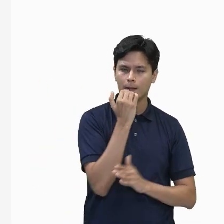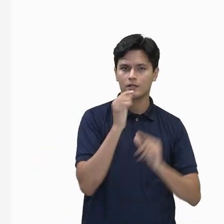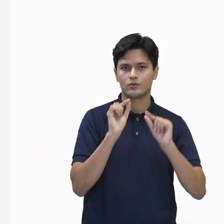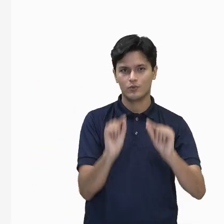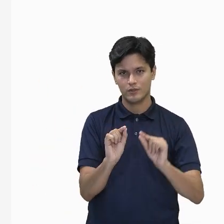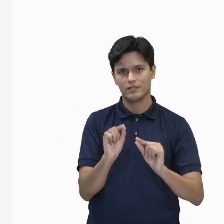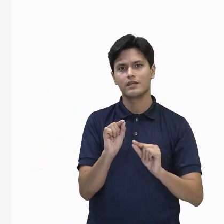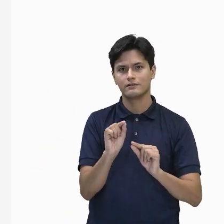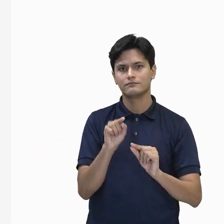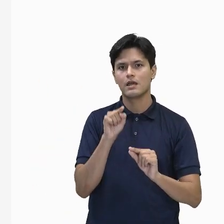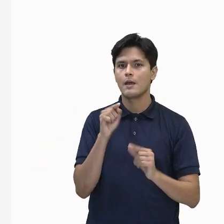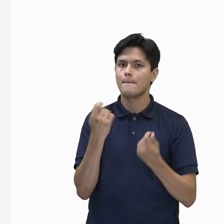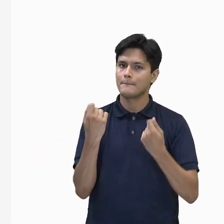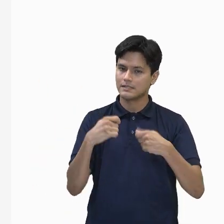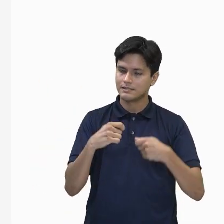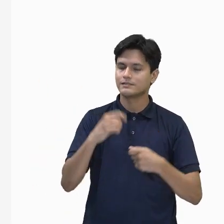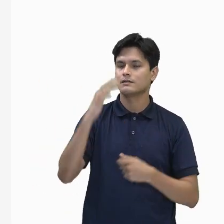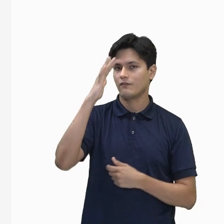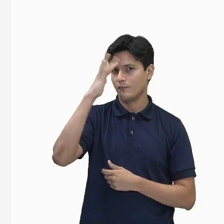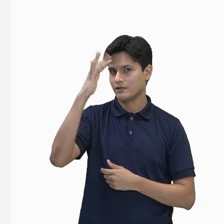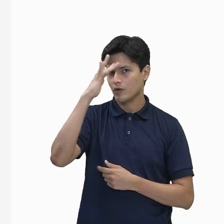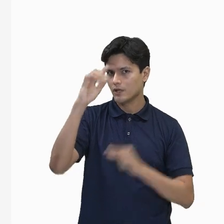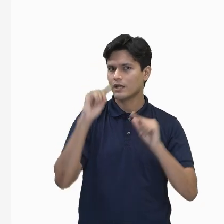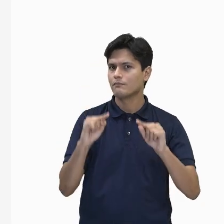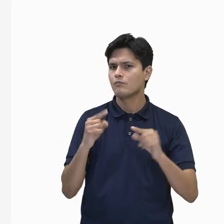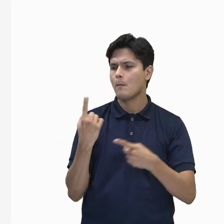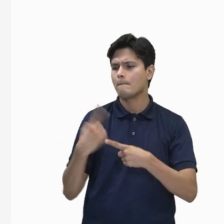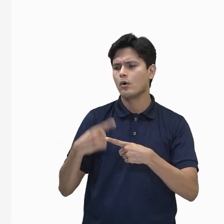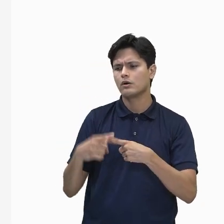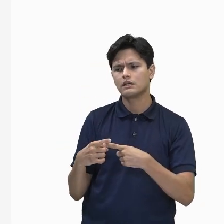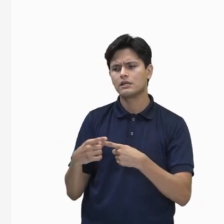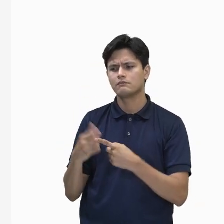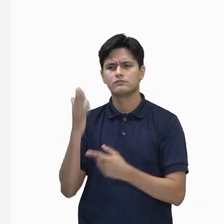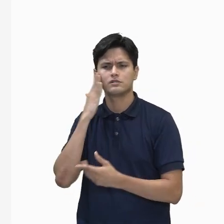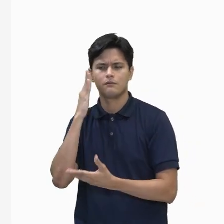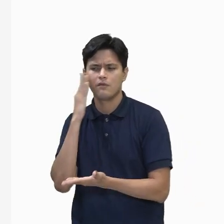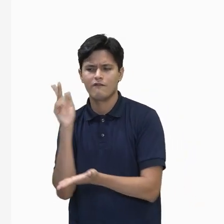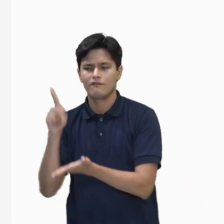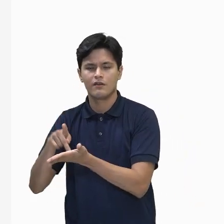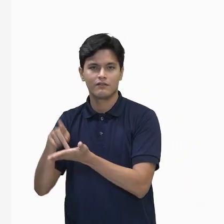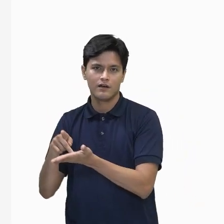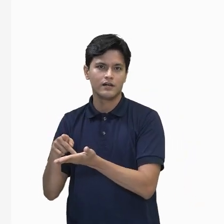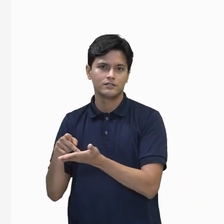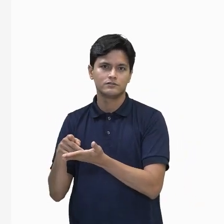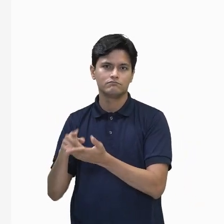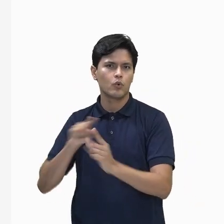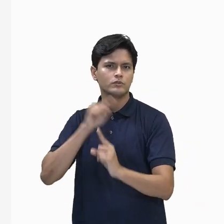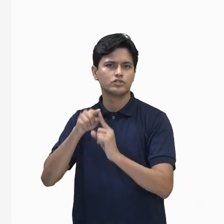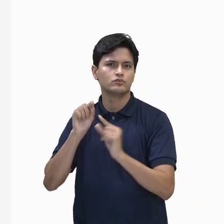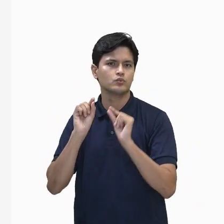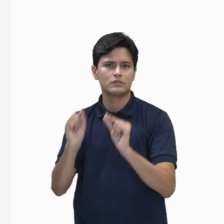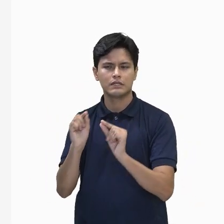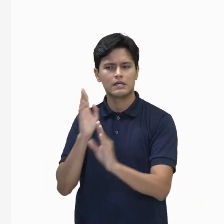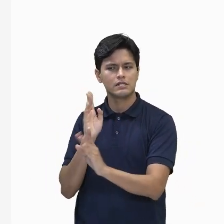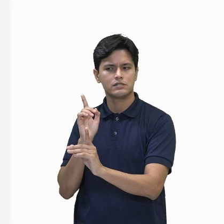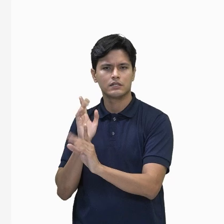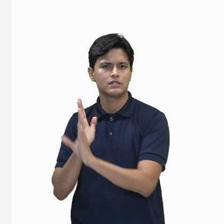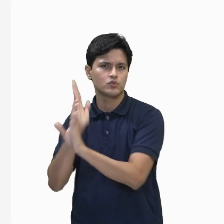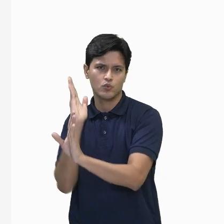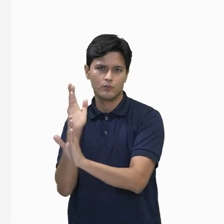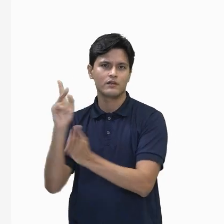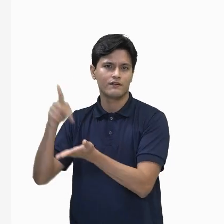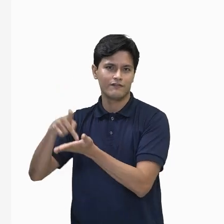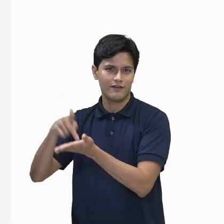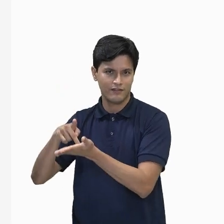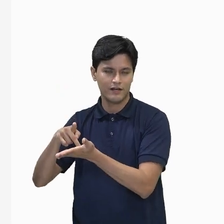quê e para que a verdade. Olha só que interessante. Desde Sócrates lá, a briga,